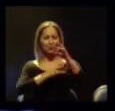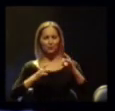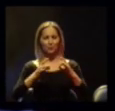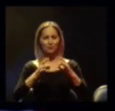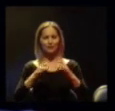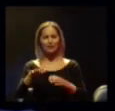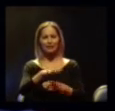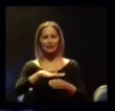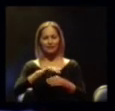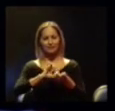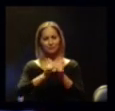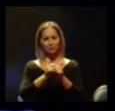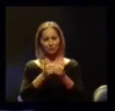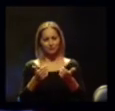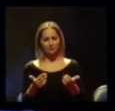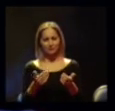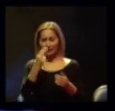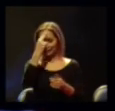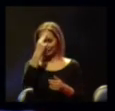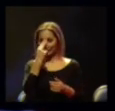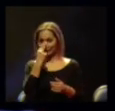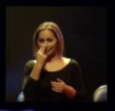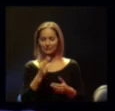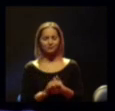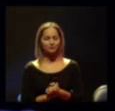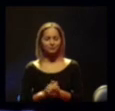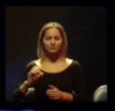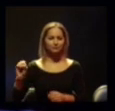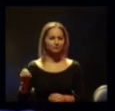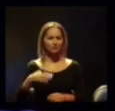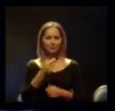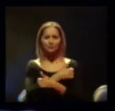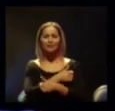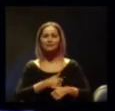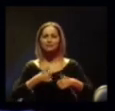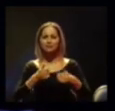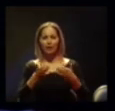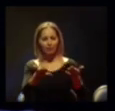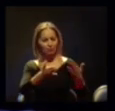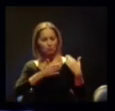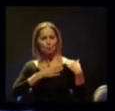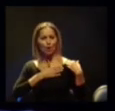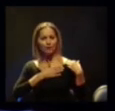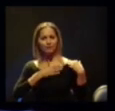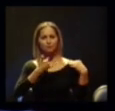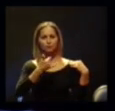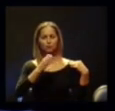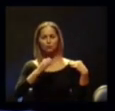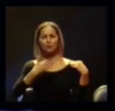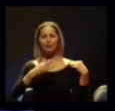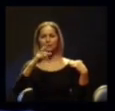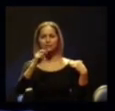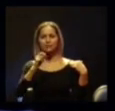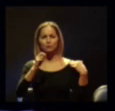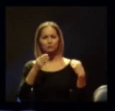no âmbito desportivo. Guimarães foi a primeira cidade portuguesa a ter esse reconhecimento em 2013, com